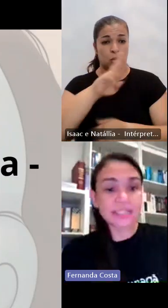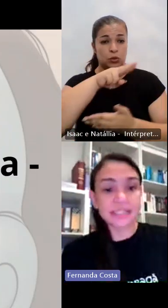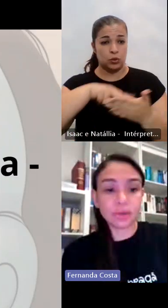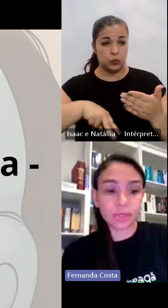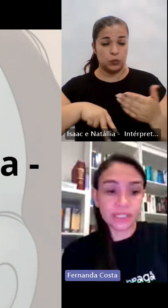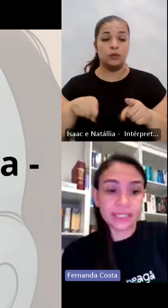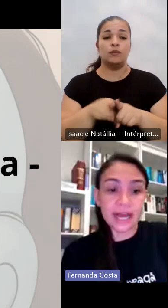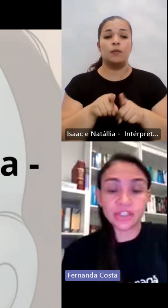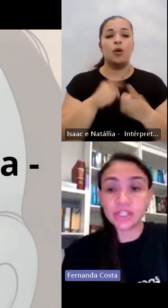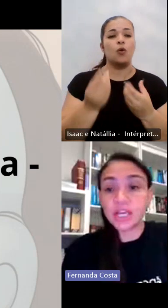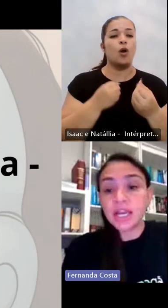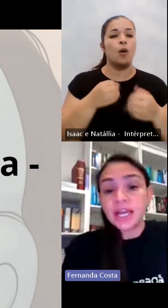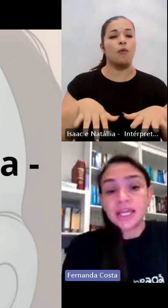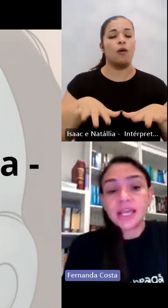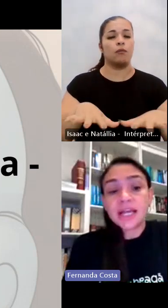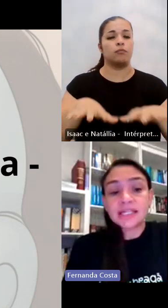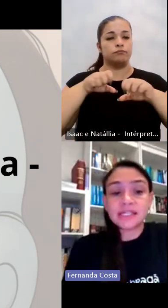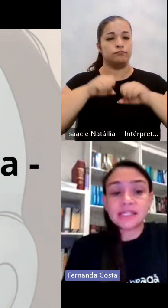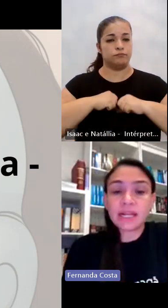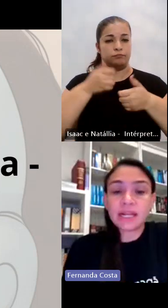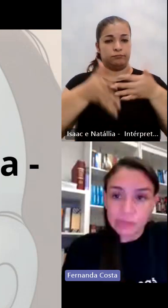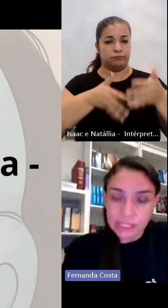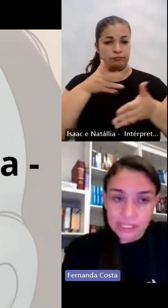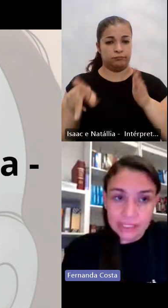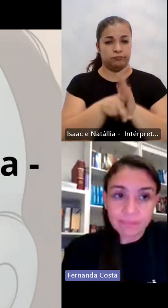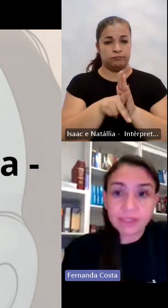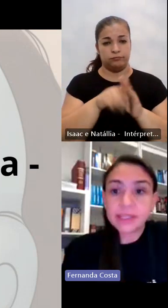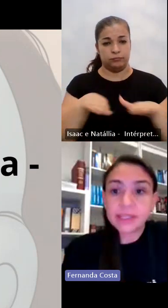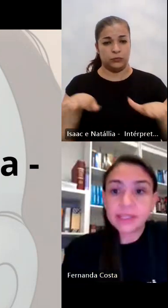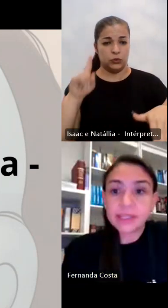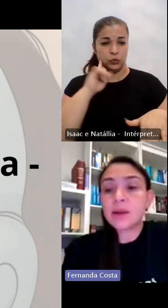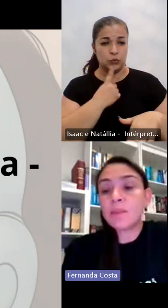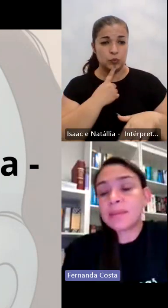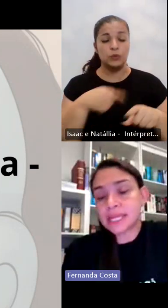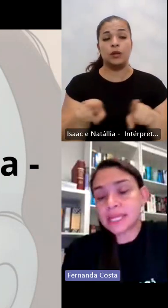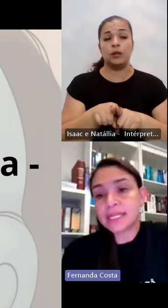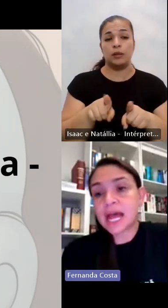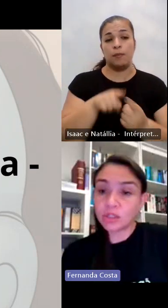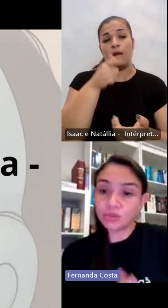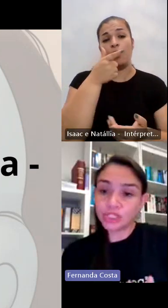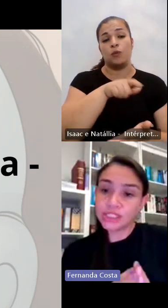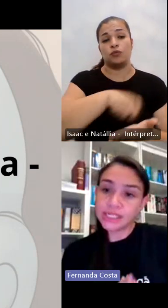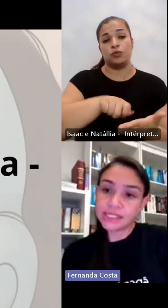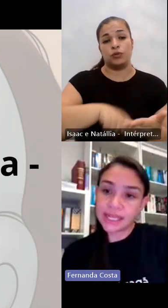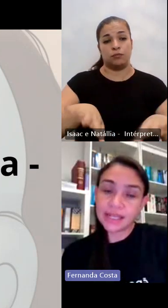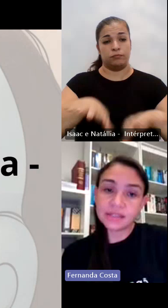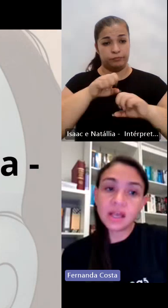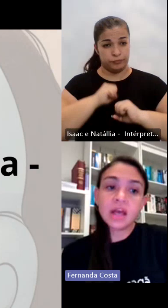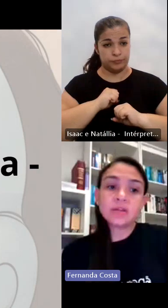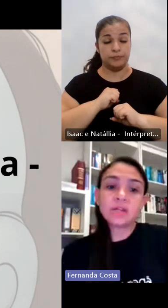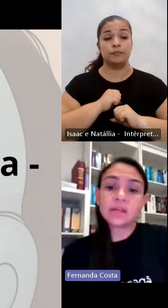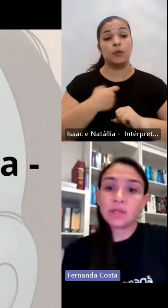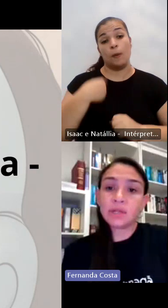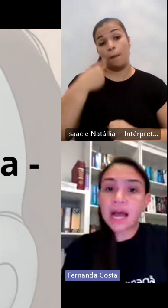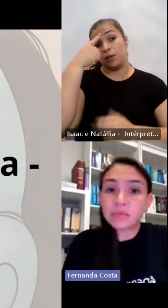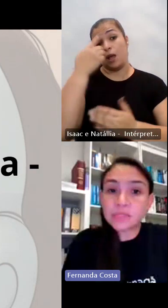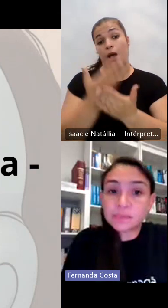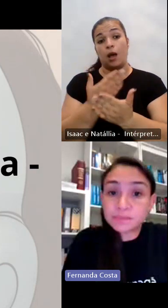para aquisição da oralidade e a aquisição da língua escrita. Então, eu pensei, na aula do dia 16,